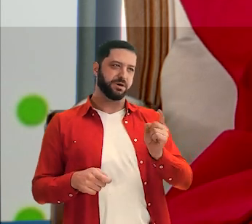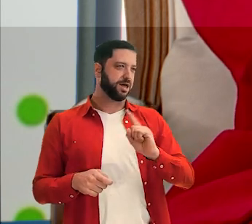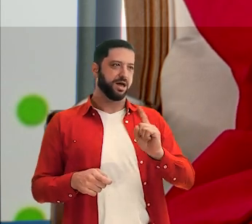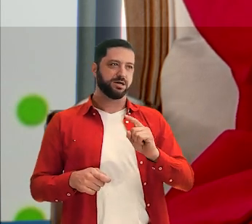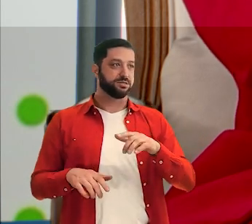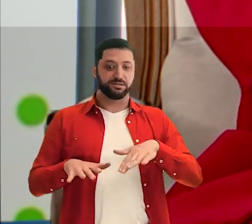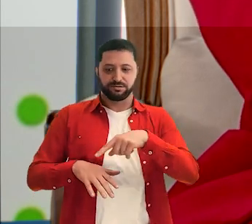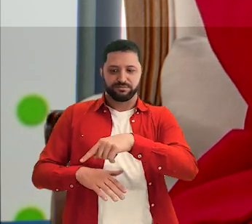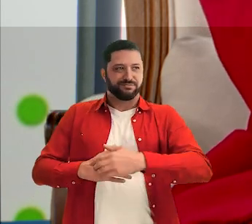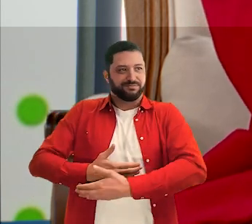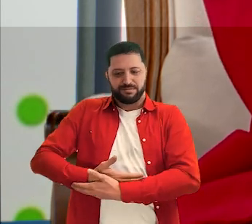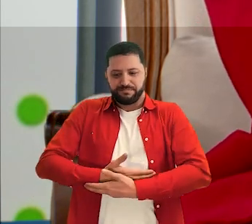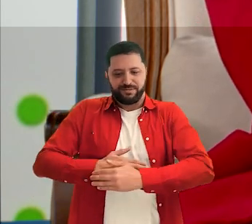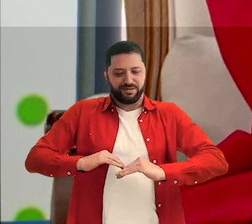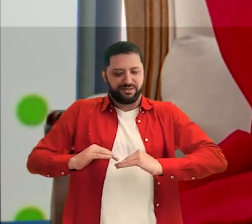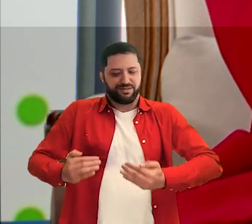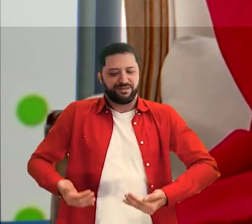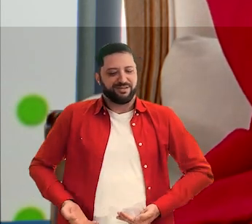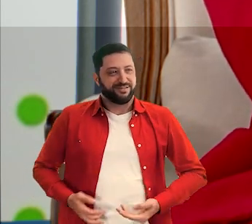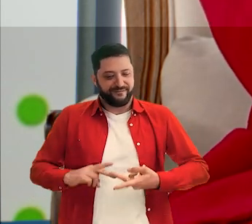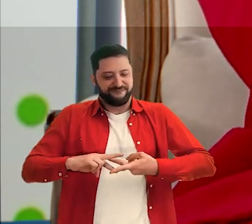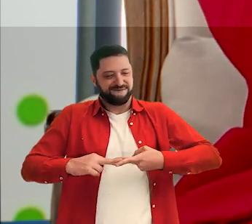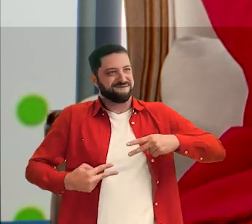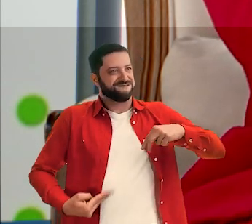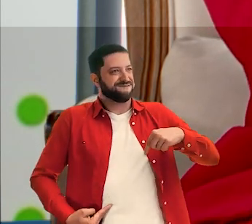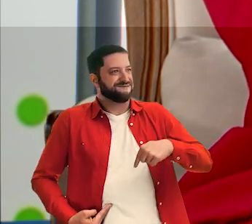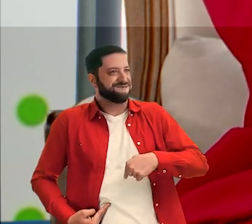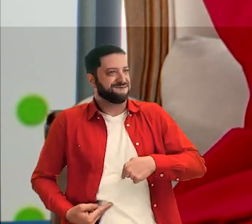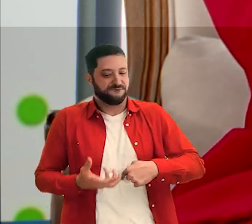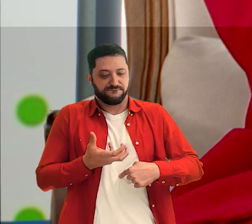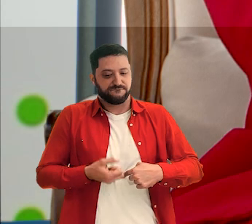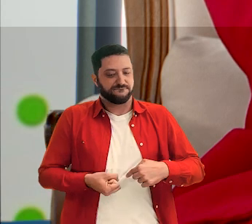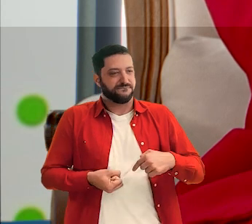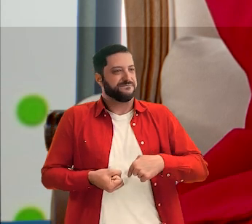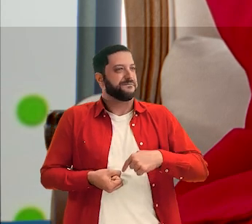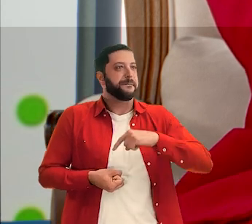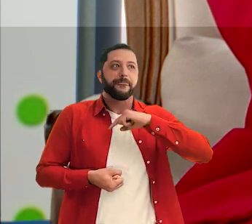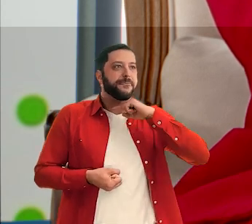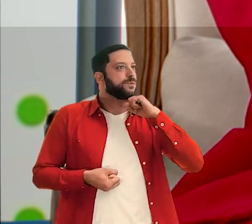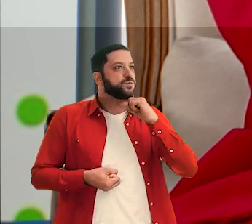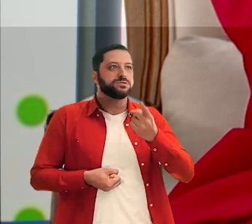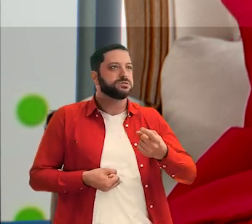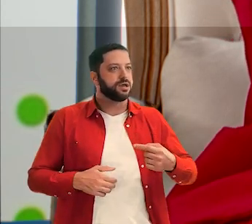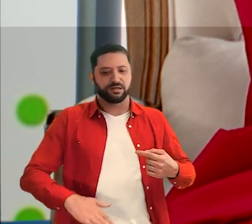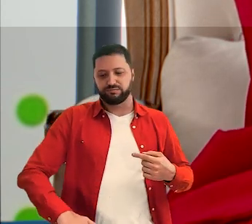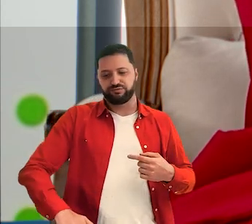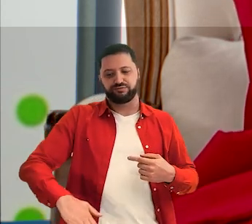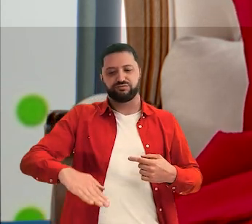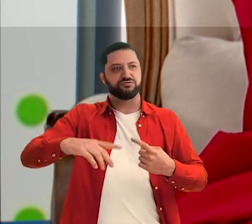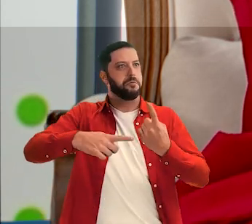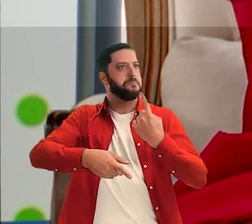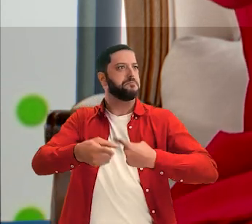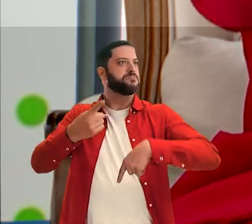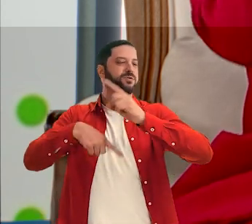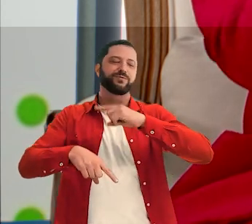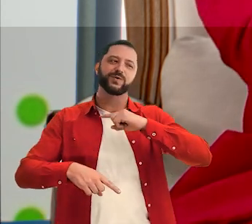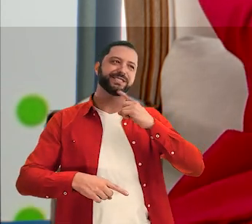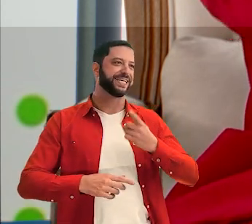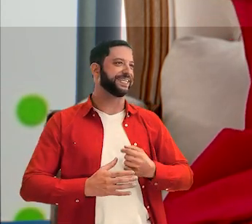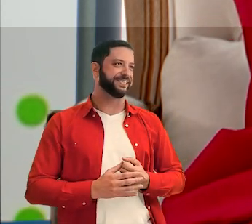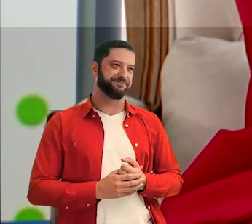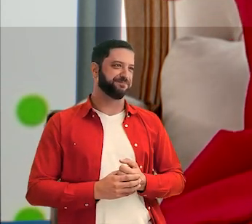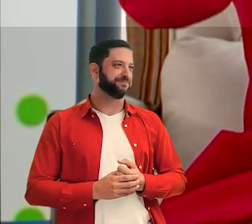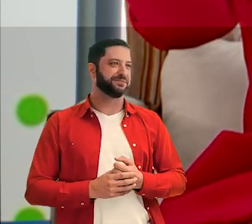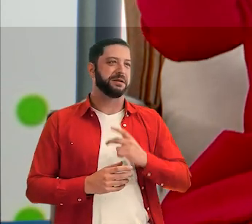mãe, com a identidade, com o DNA original, faz com que aquela pessoa não consiga viver o seu potencial. Então, é como